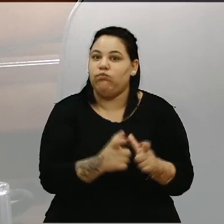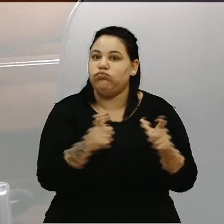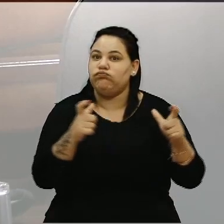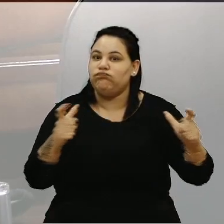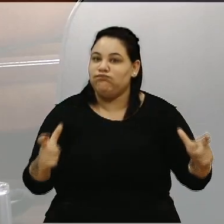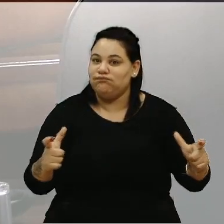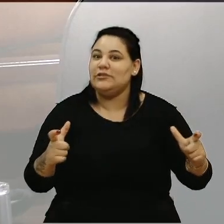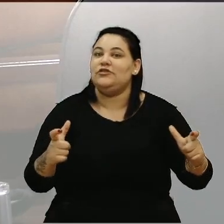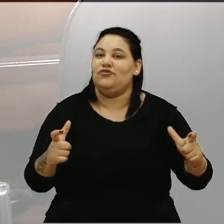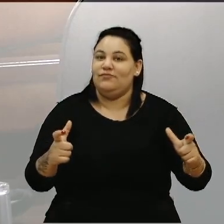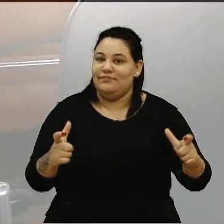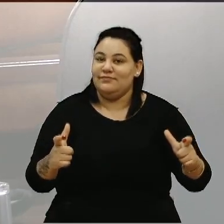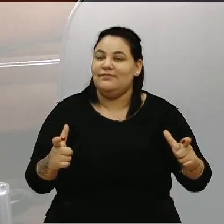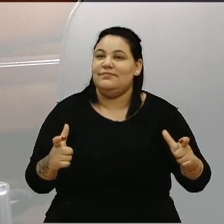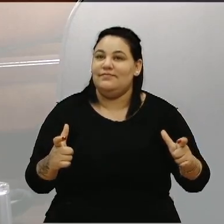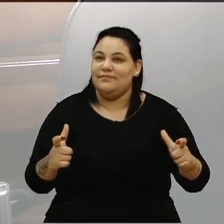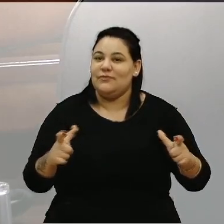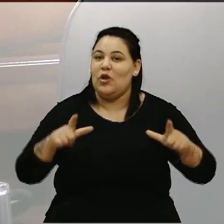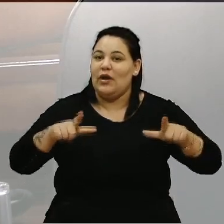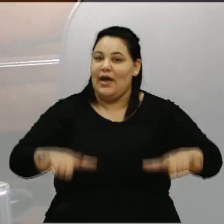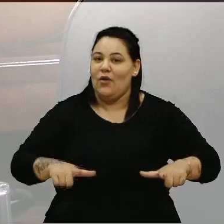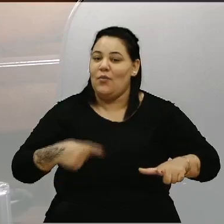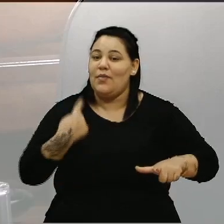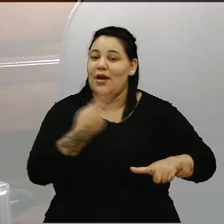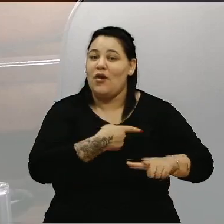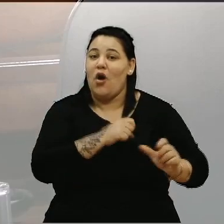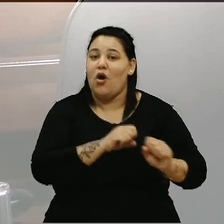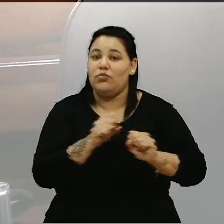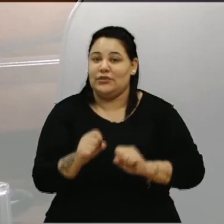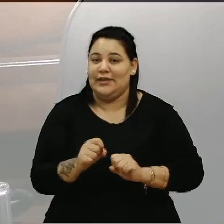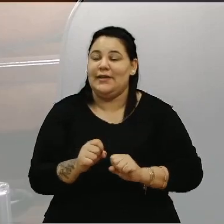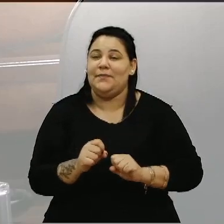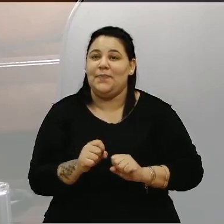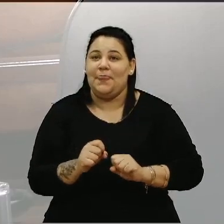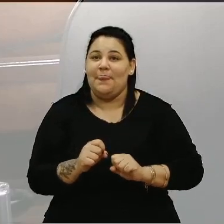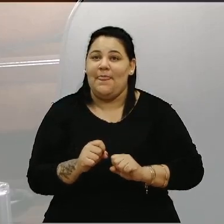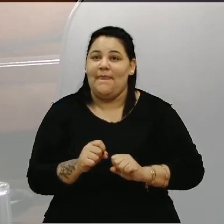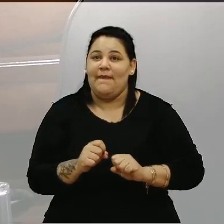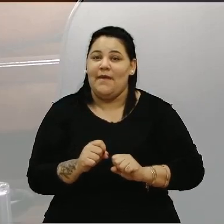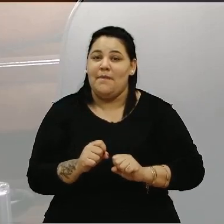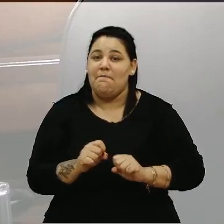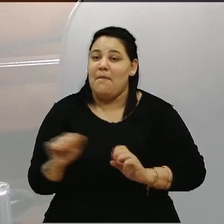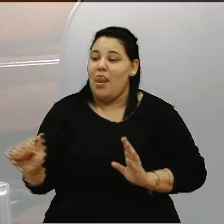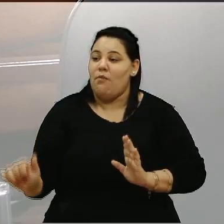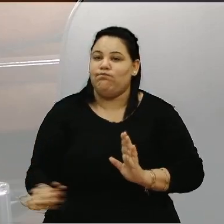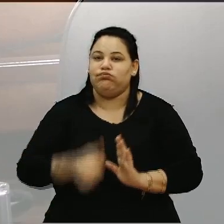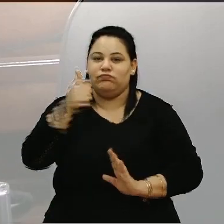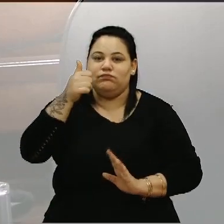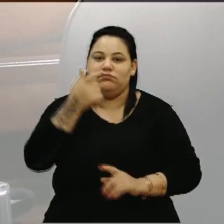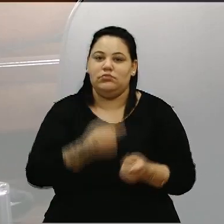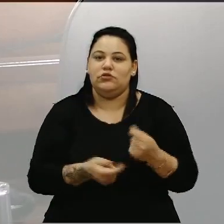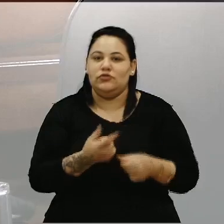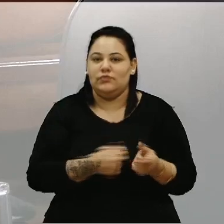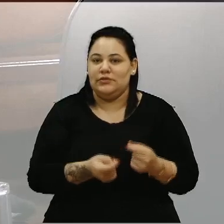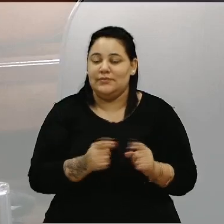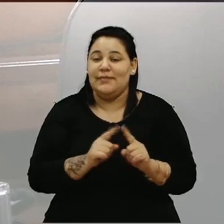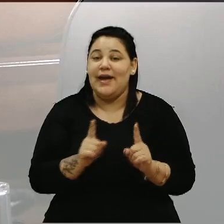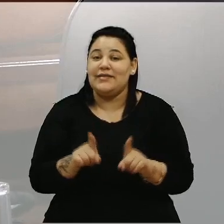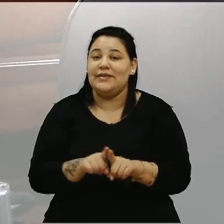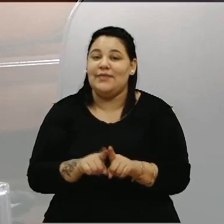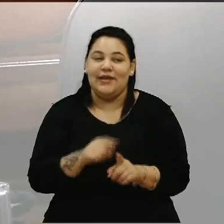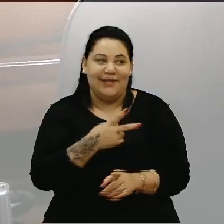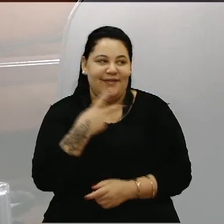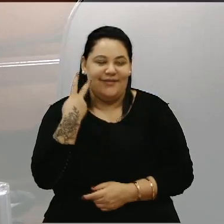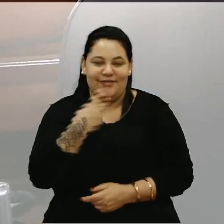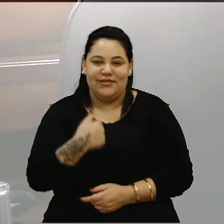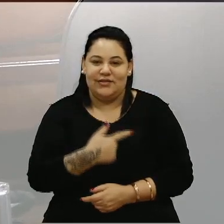nós possamos não somente dar um boom econômico na nossa cidade, mas também, vereador Zanquim, o senhor